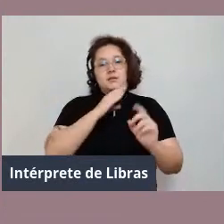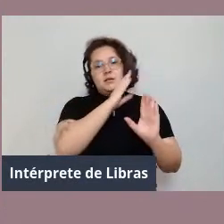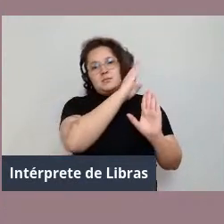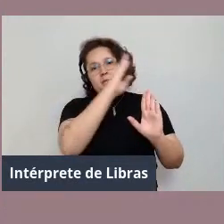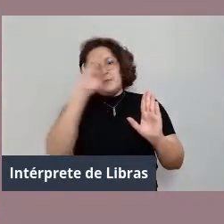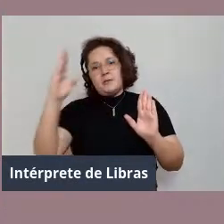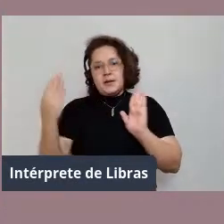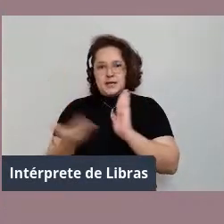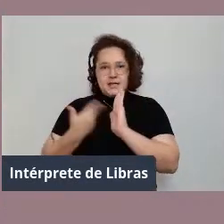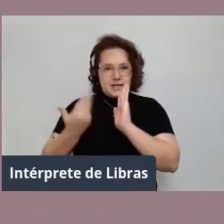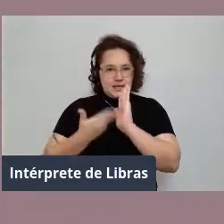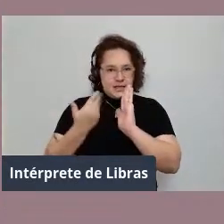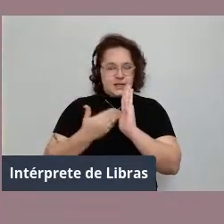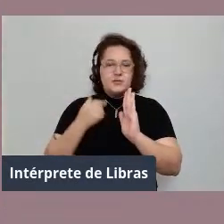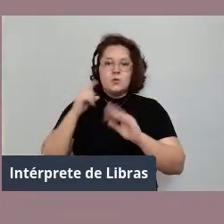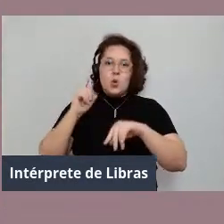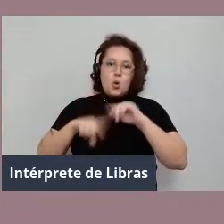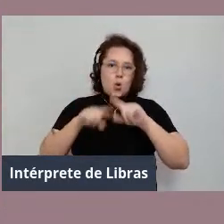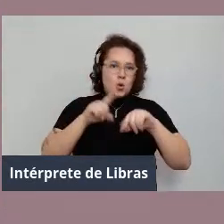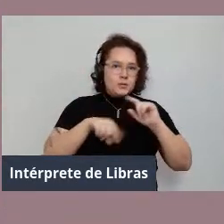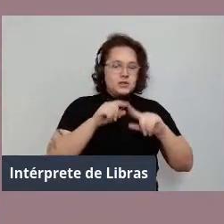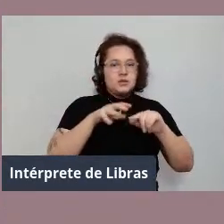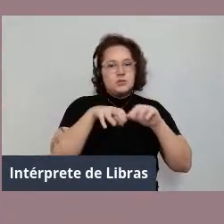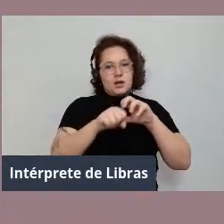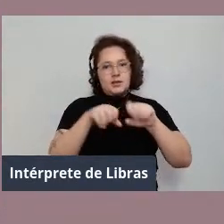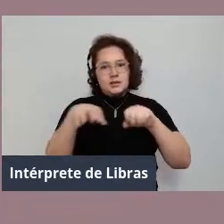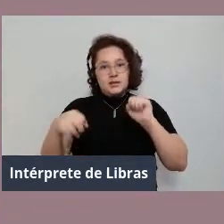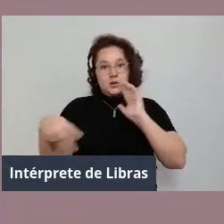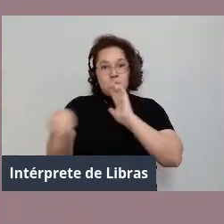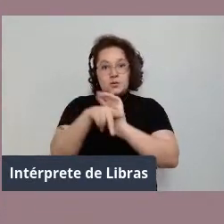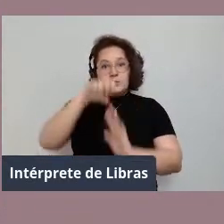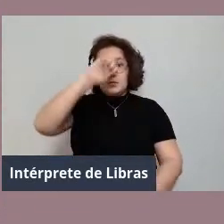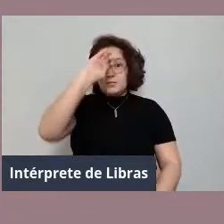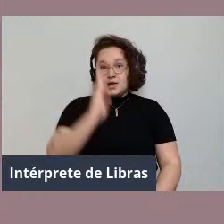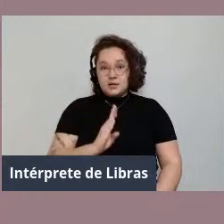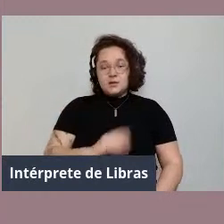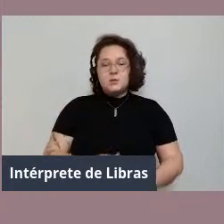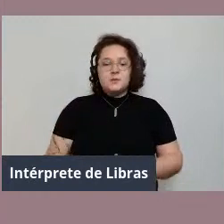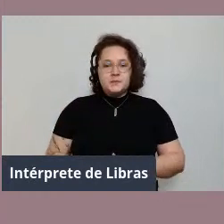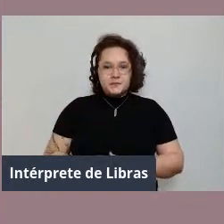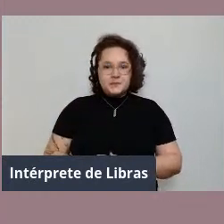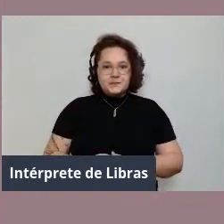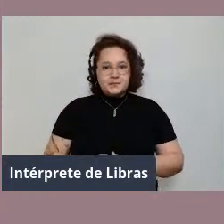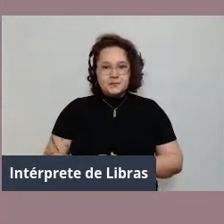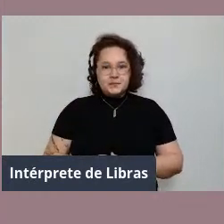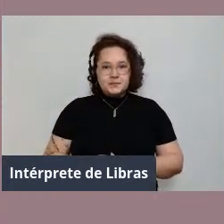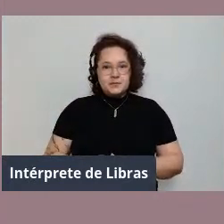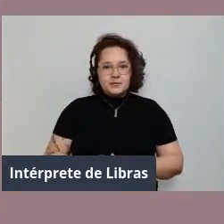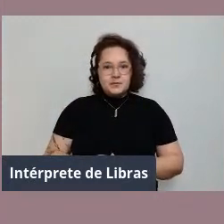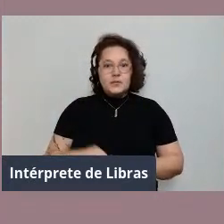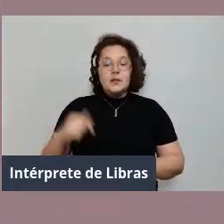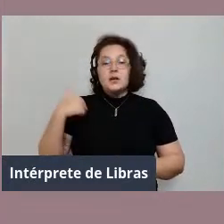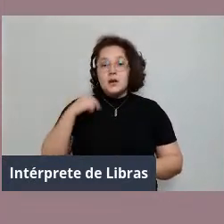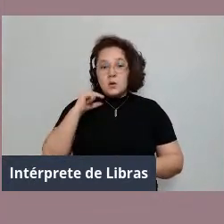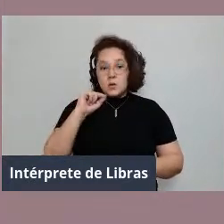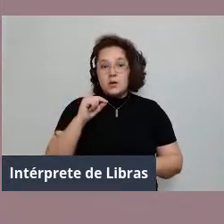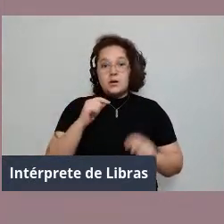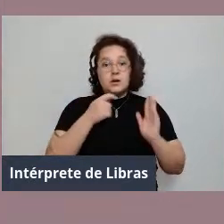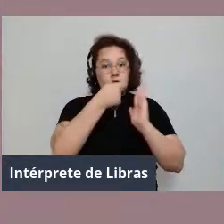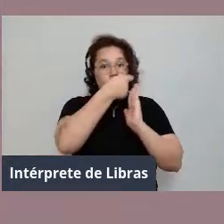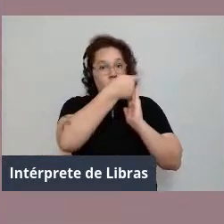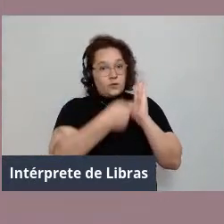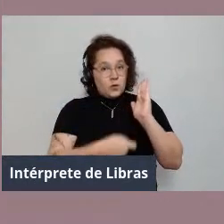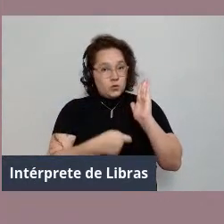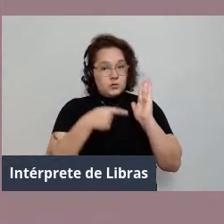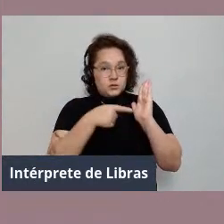com livros e alguns objetos de artesanato brasileiro. E eu vou ler o texto